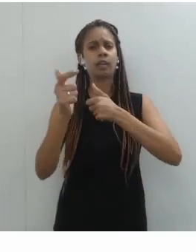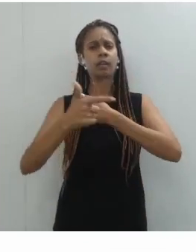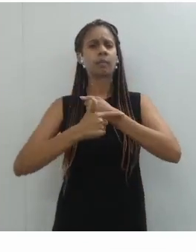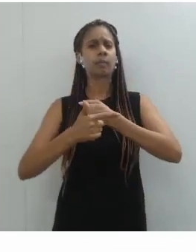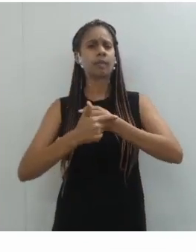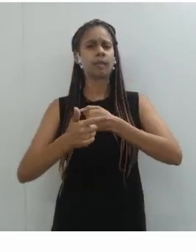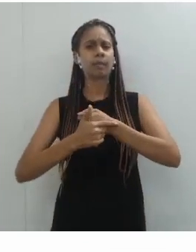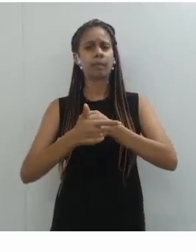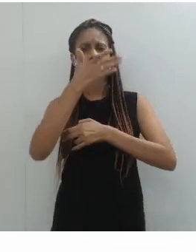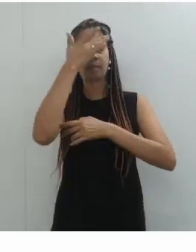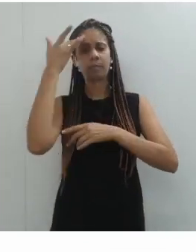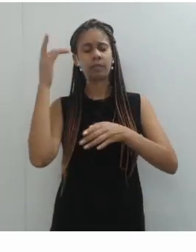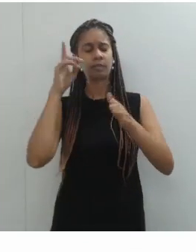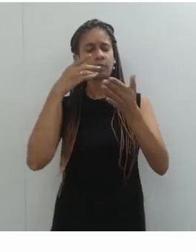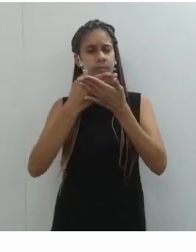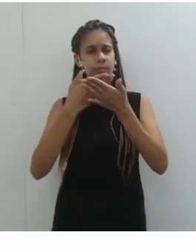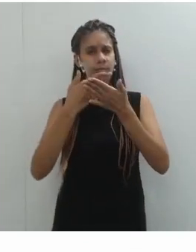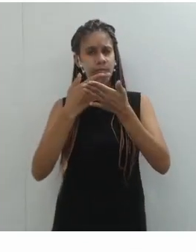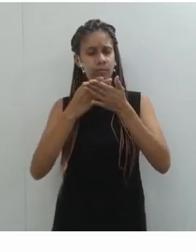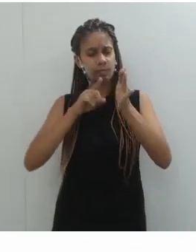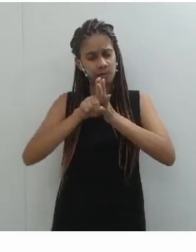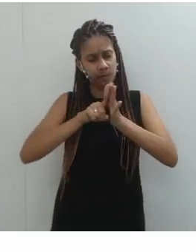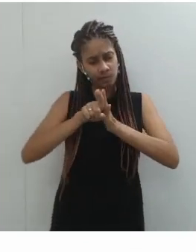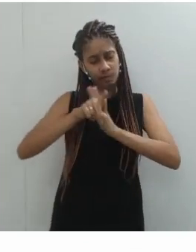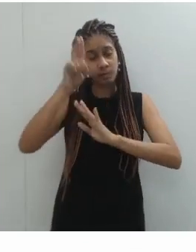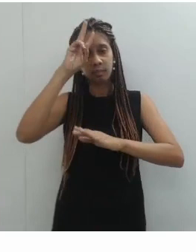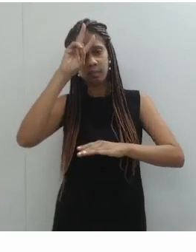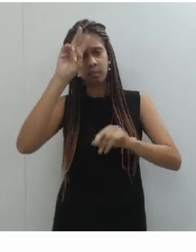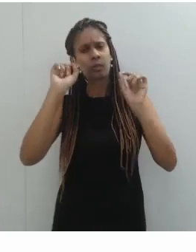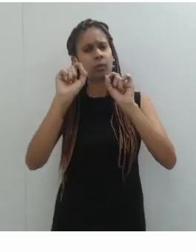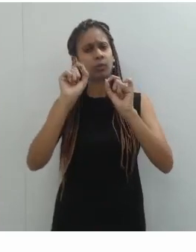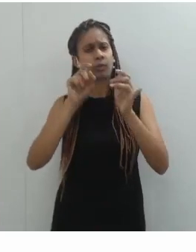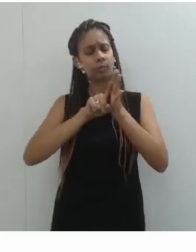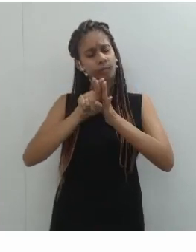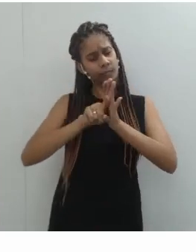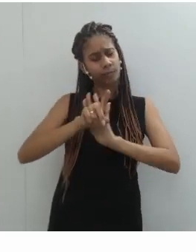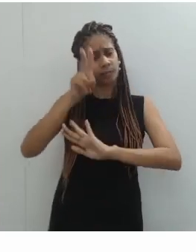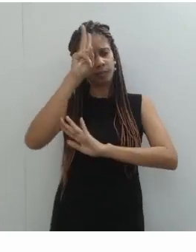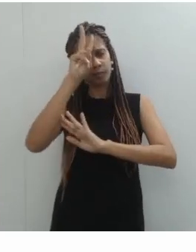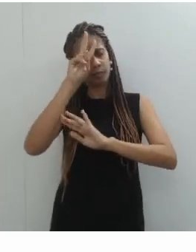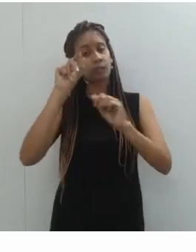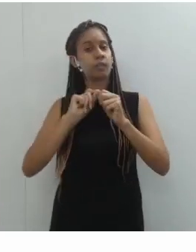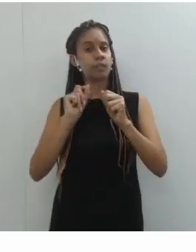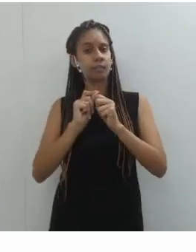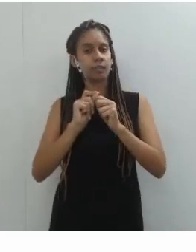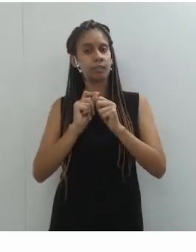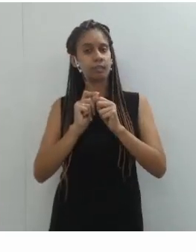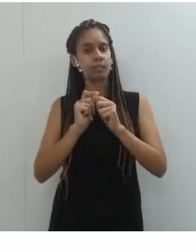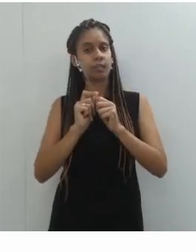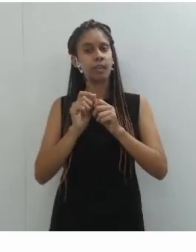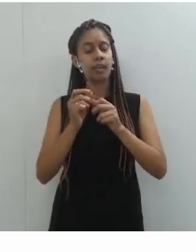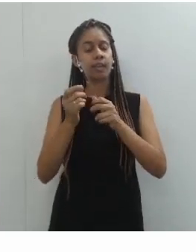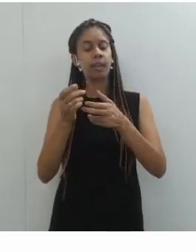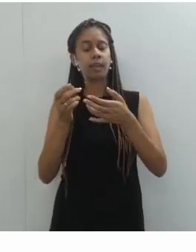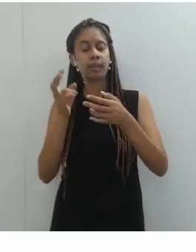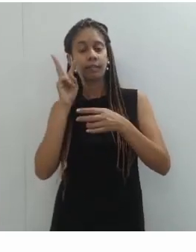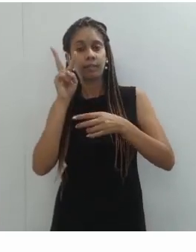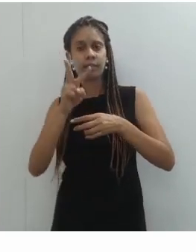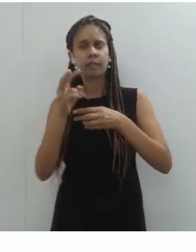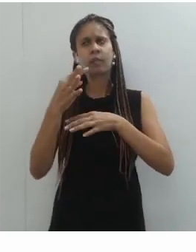historiador? O que faz o historiador? O historiador busca conhecer o passado